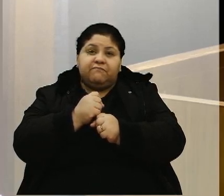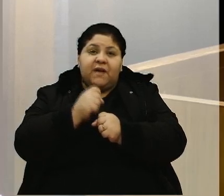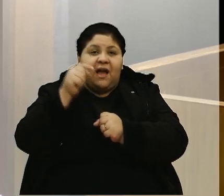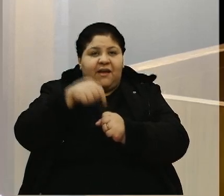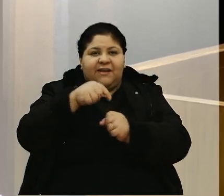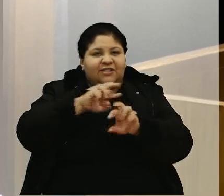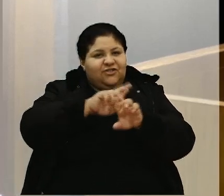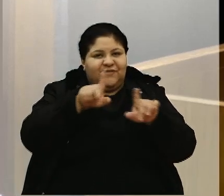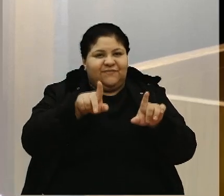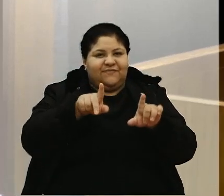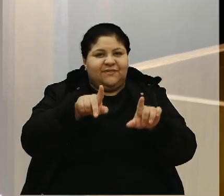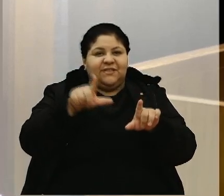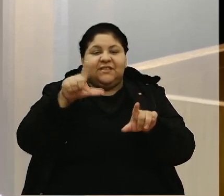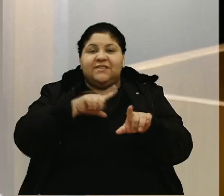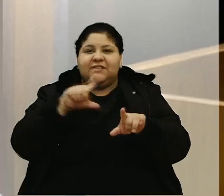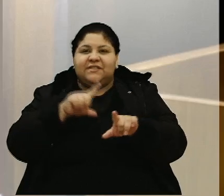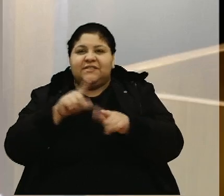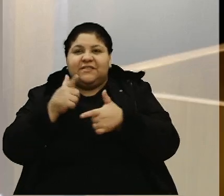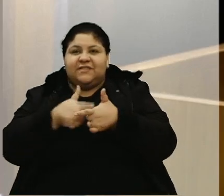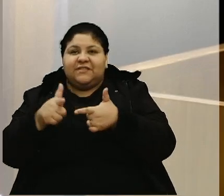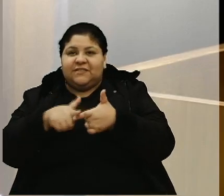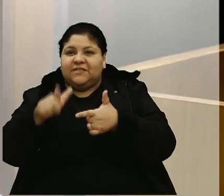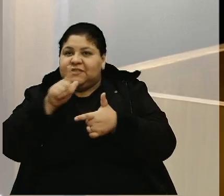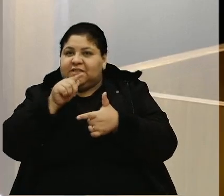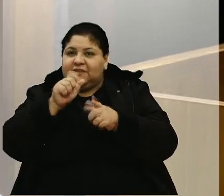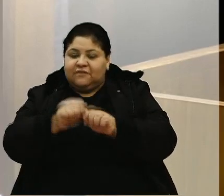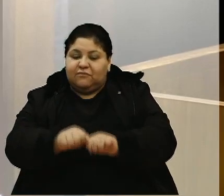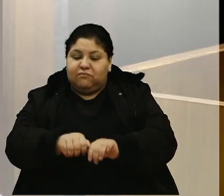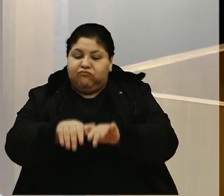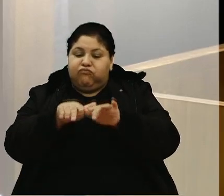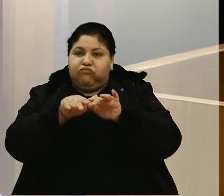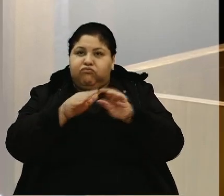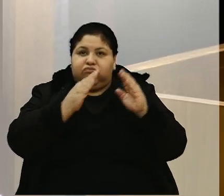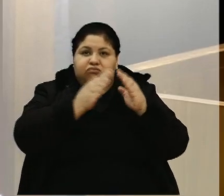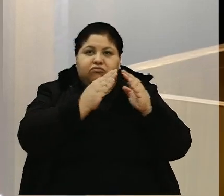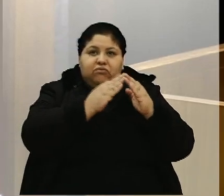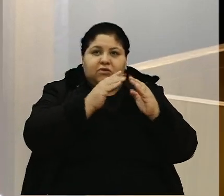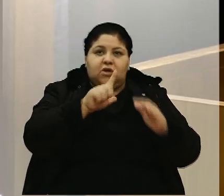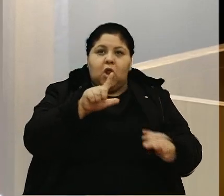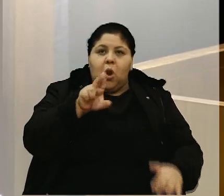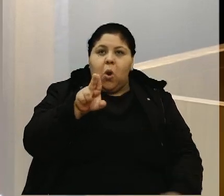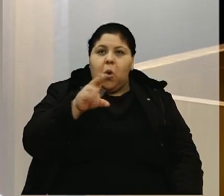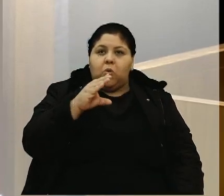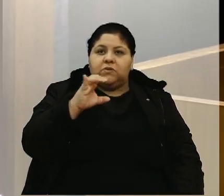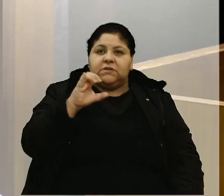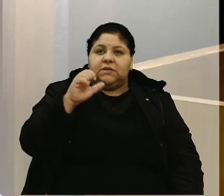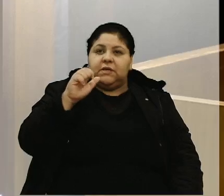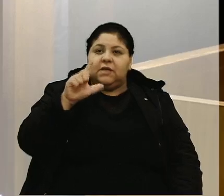né? Novamente nós tivemos situações de alagamento. Nós temos a moradora Lucy Lanner, né, que vem